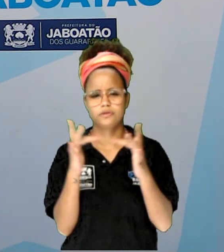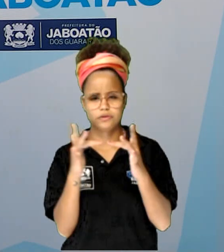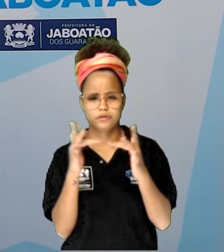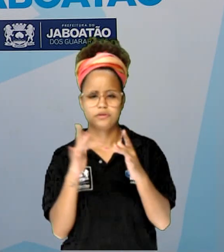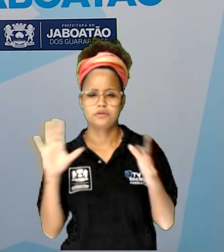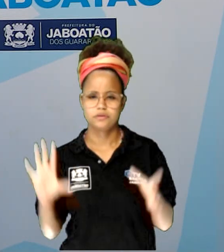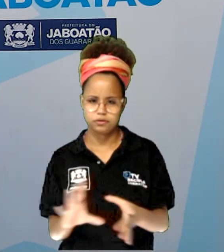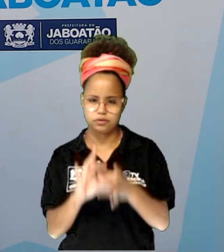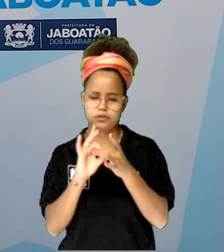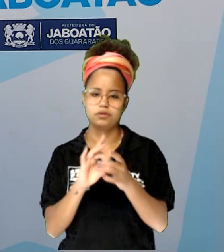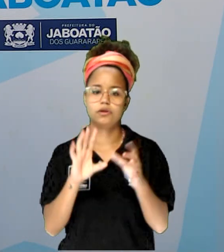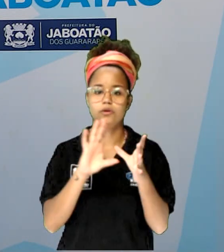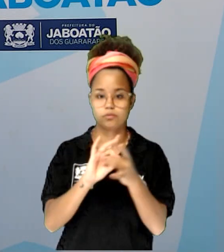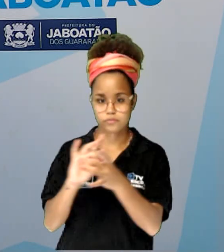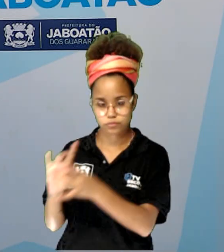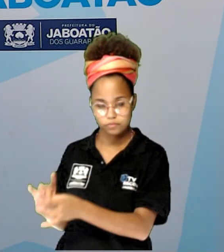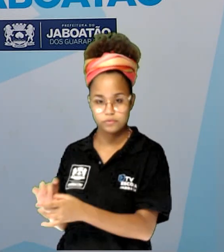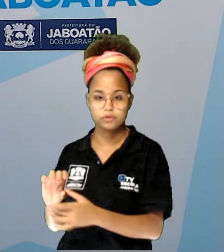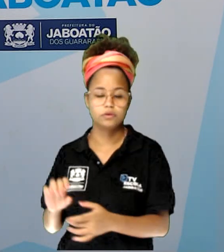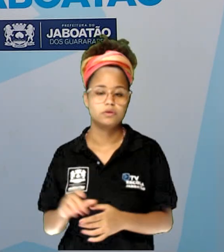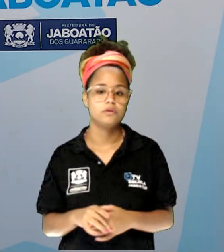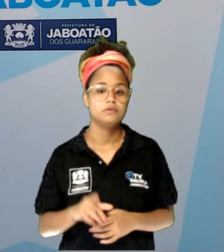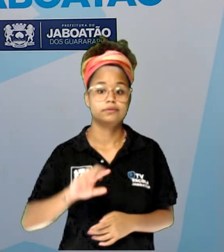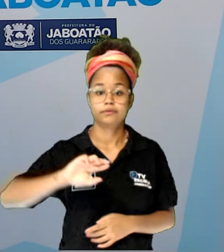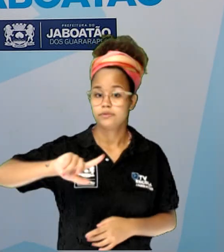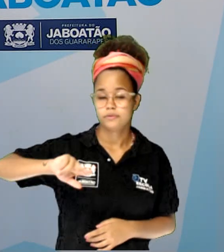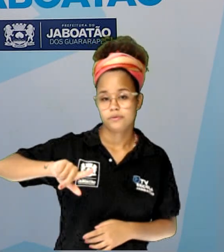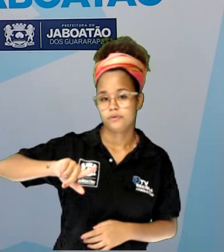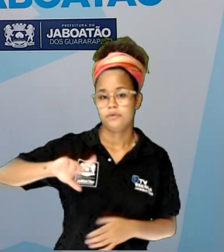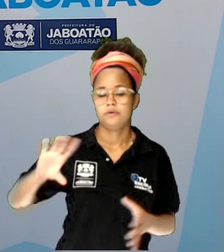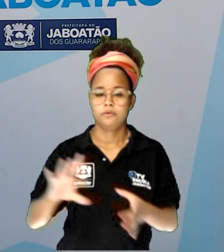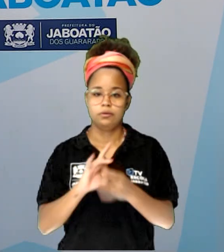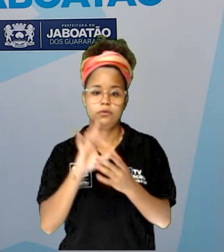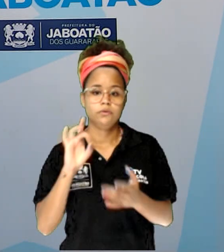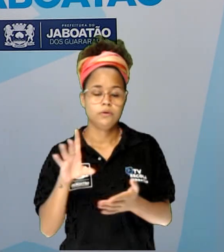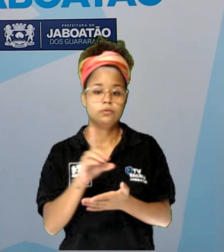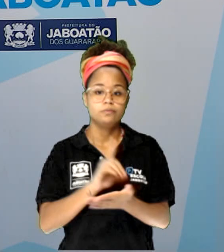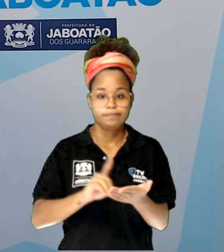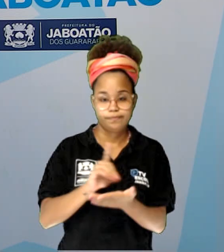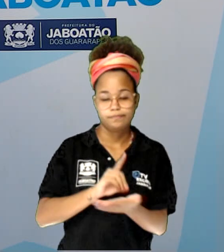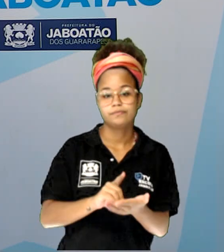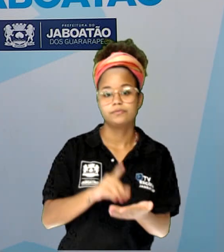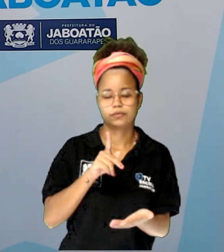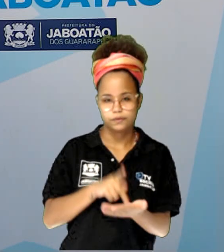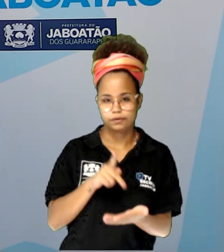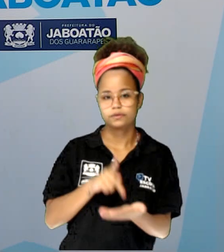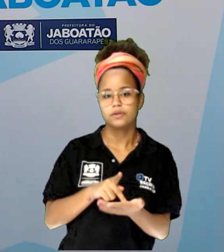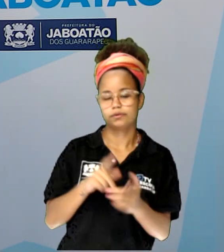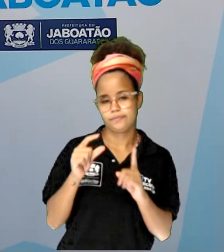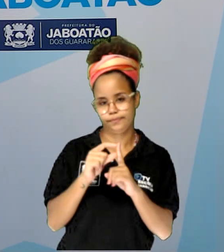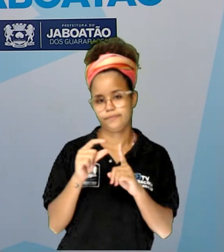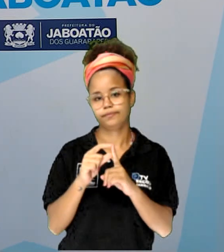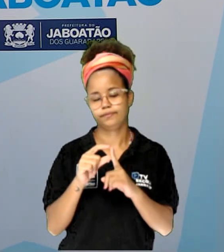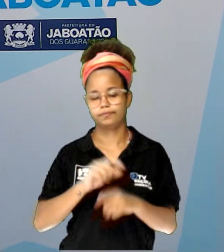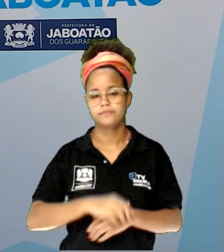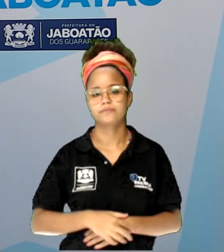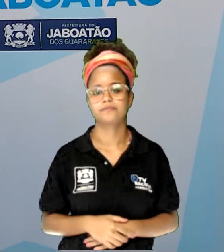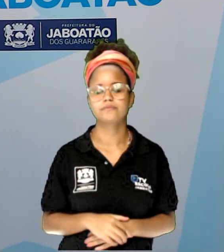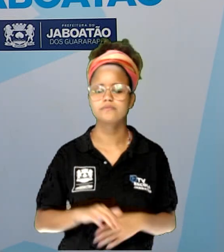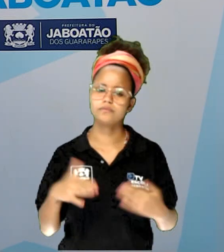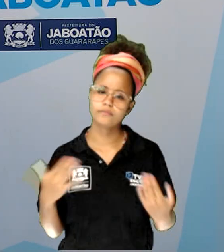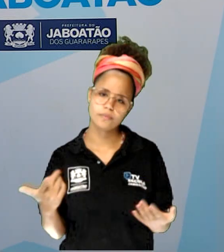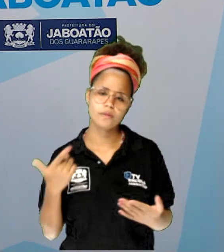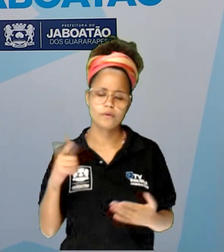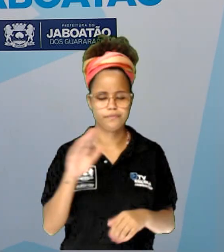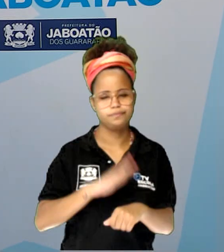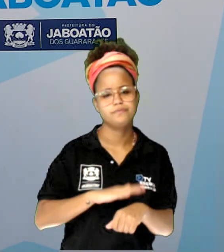ligado diretamente ao contexto e não o sentido apenas do dicionário, o sentido concreto, real daquela palavra, né? E em outros momentos